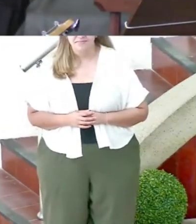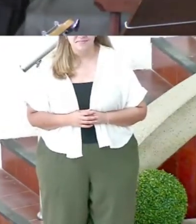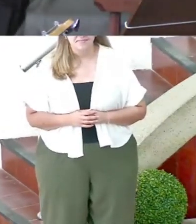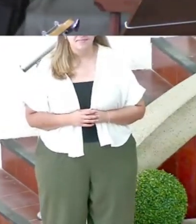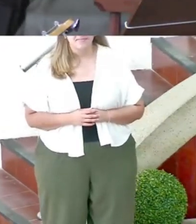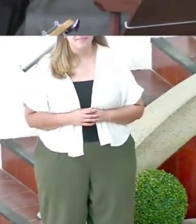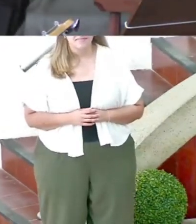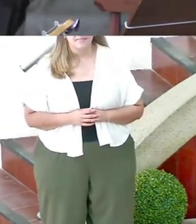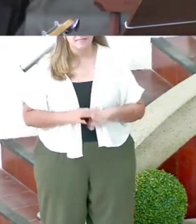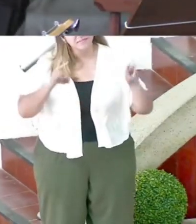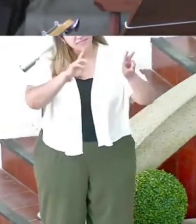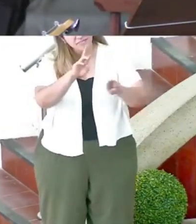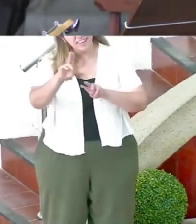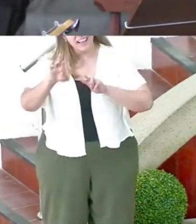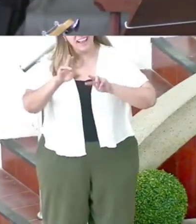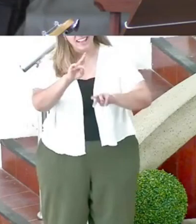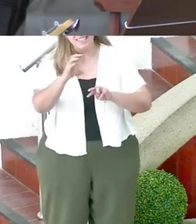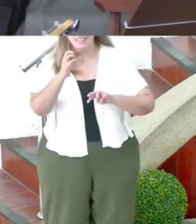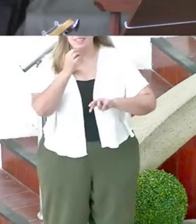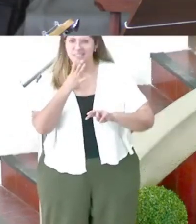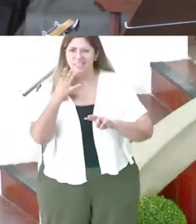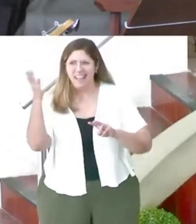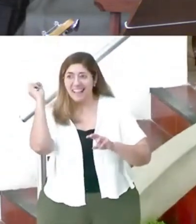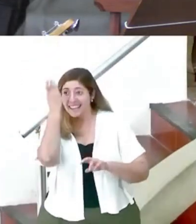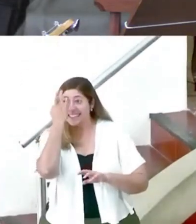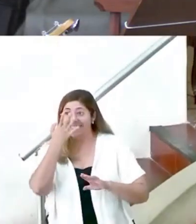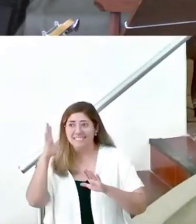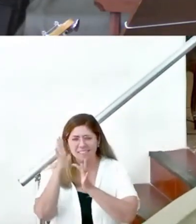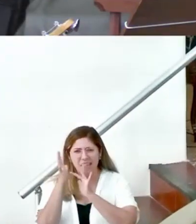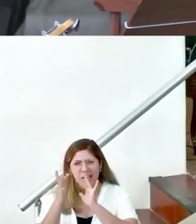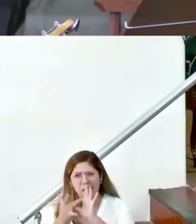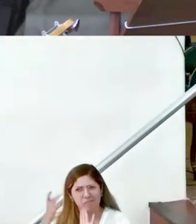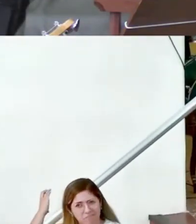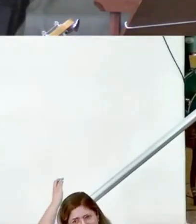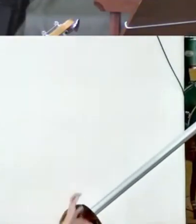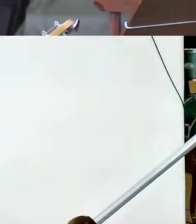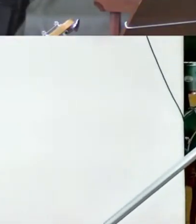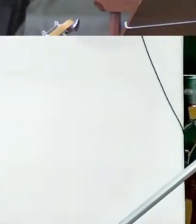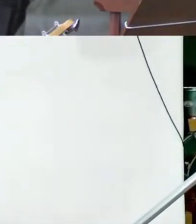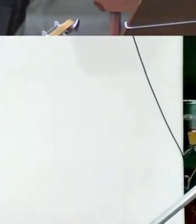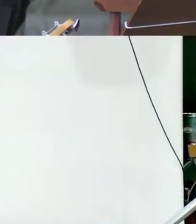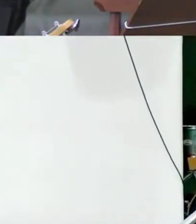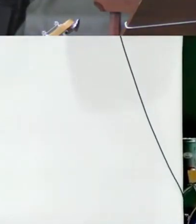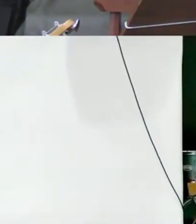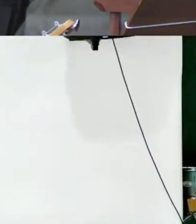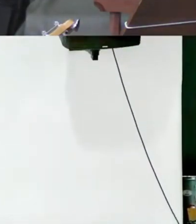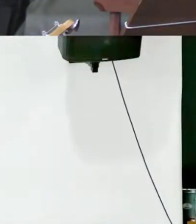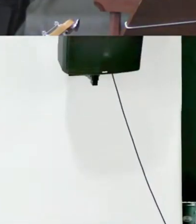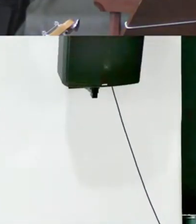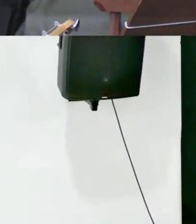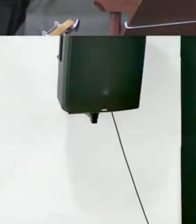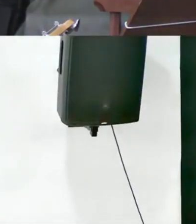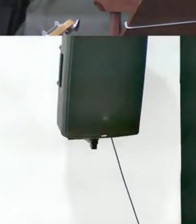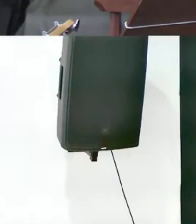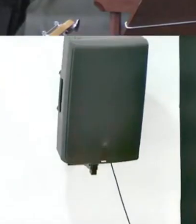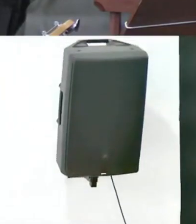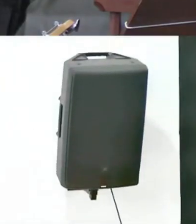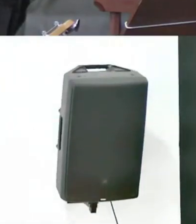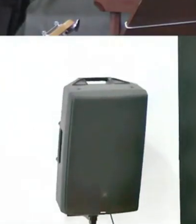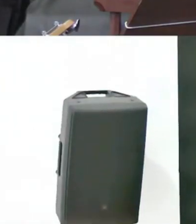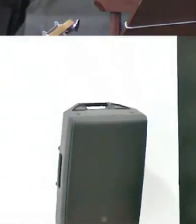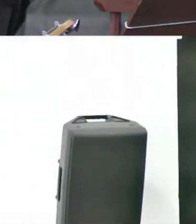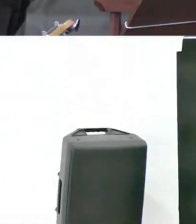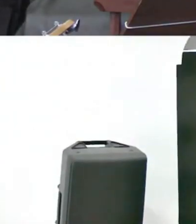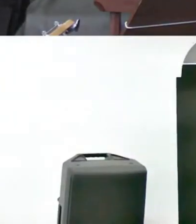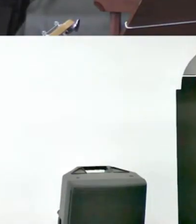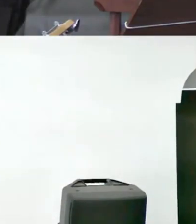Meu querido irmão, minha querida irmã, seja a graça do Senhor Jesus Cristo com a sua vida nessa manhã. Vamos abrir a